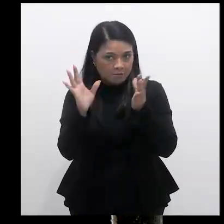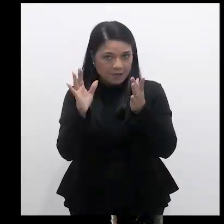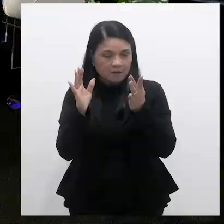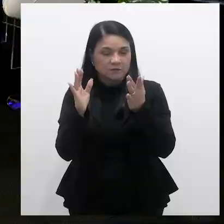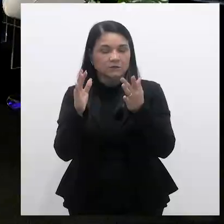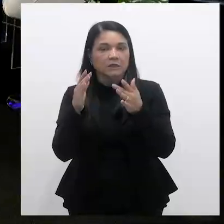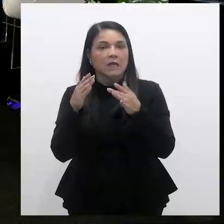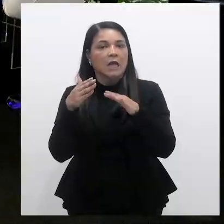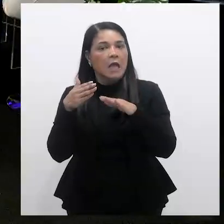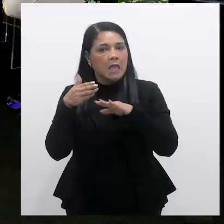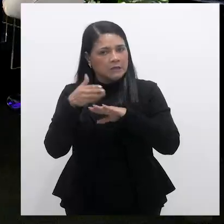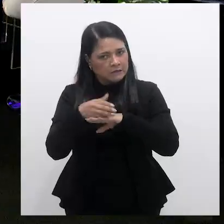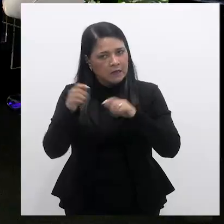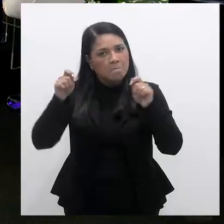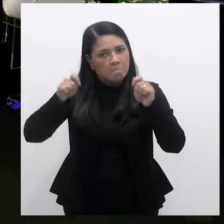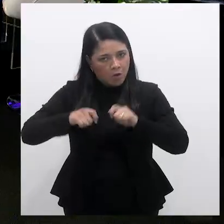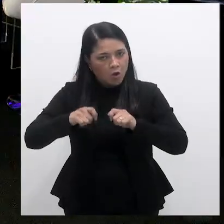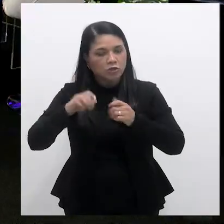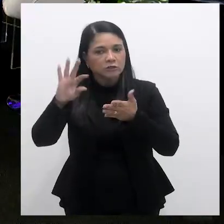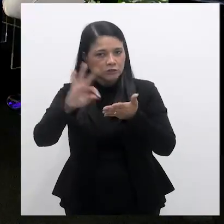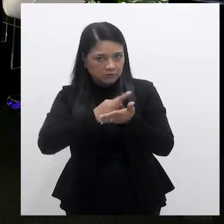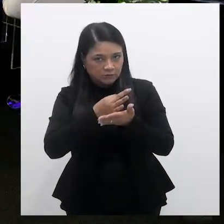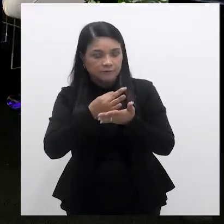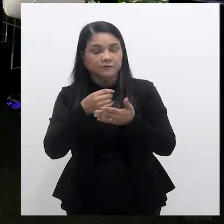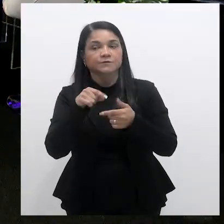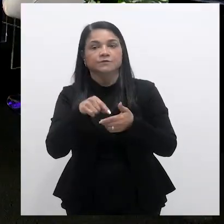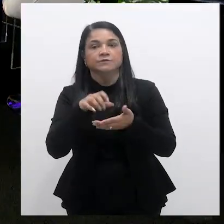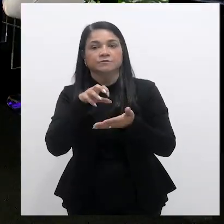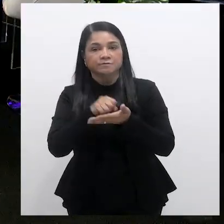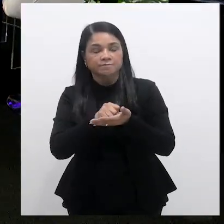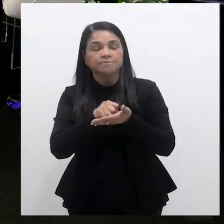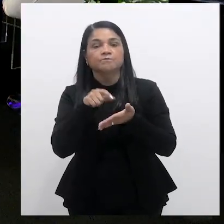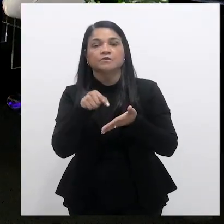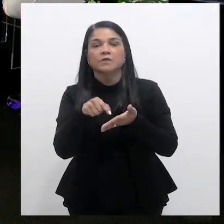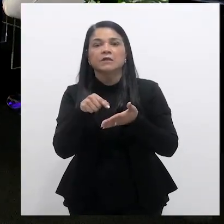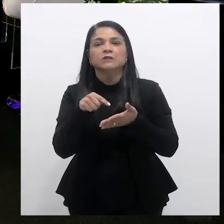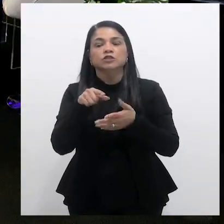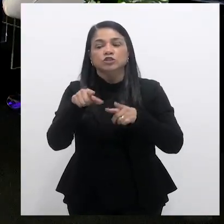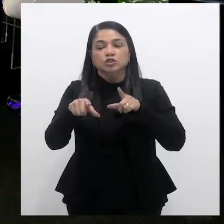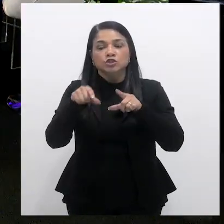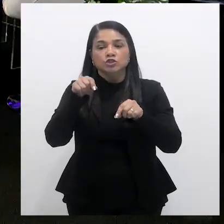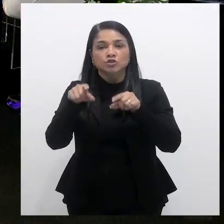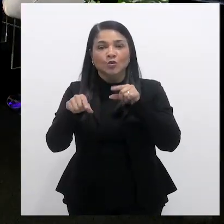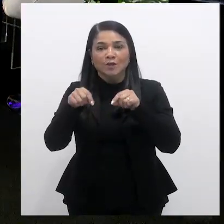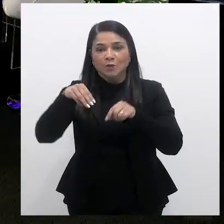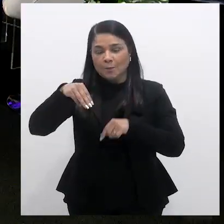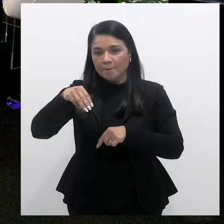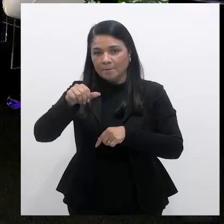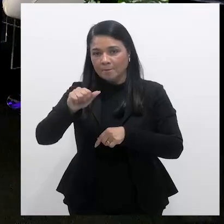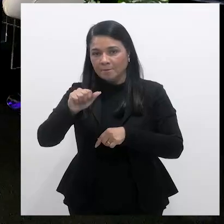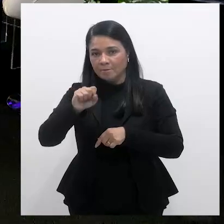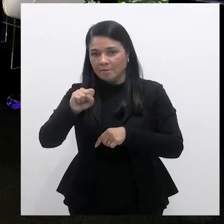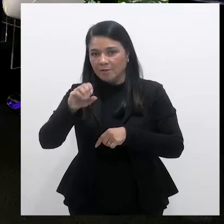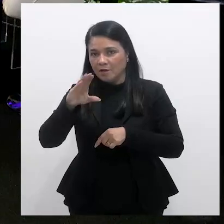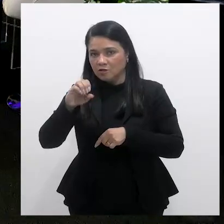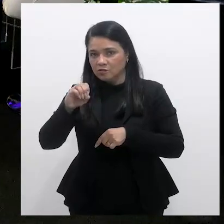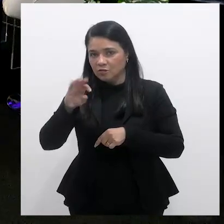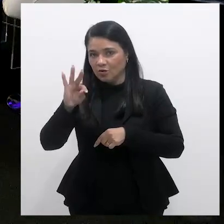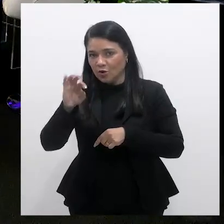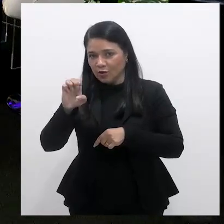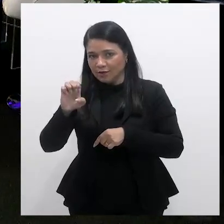abertas, podem entrar a todo momento, né? E a gente está escolhendo um mascote para o